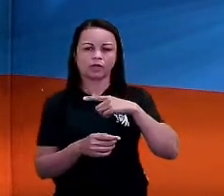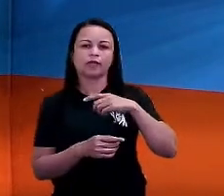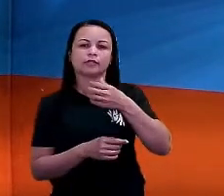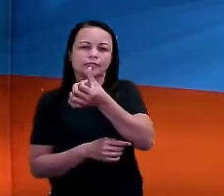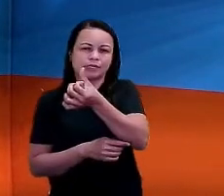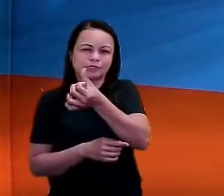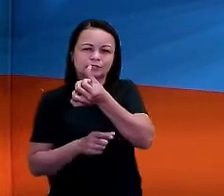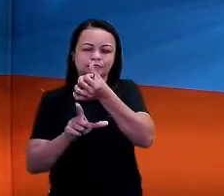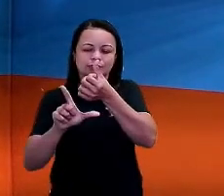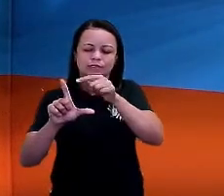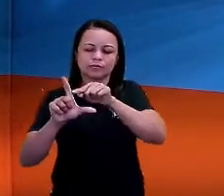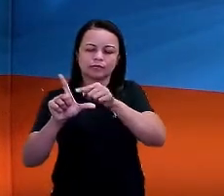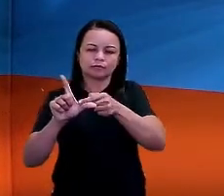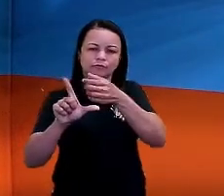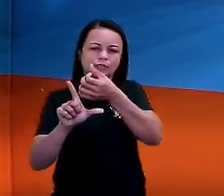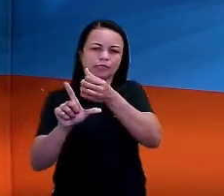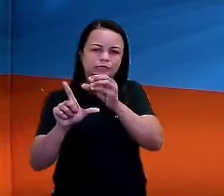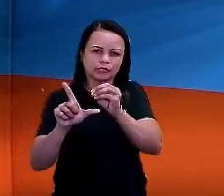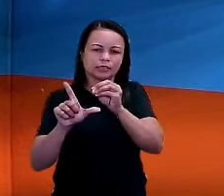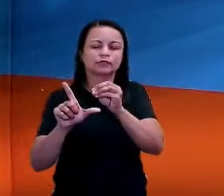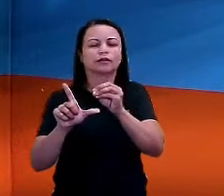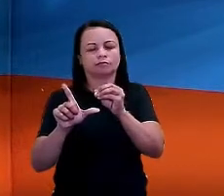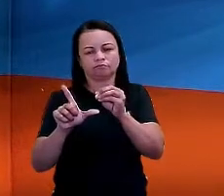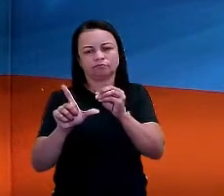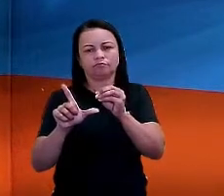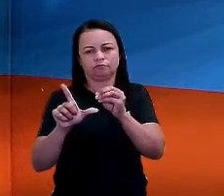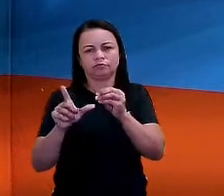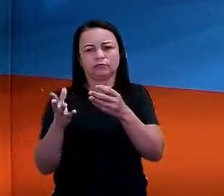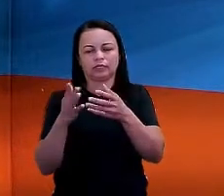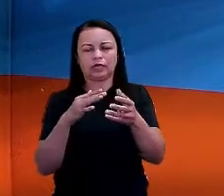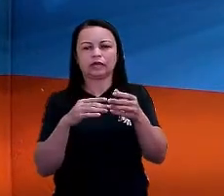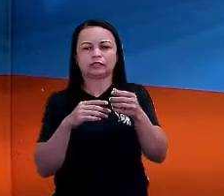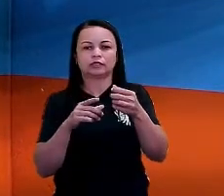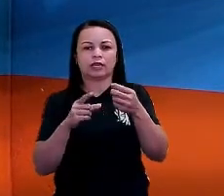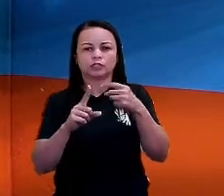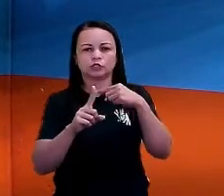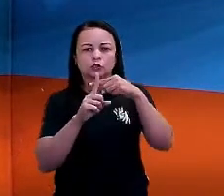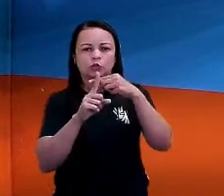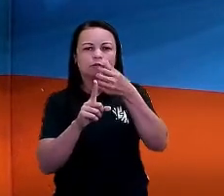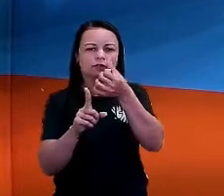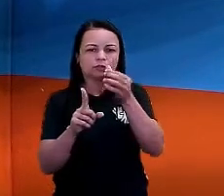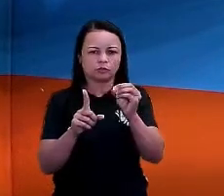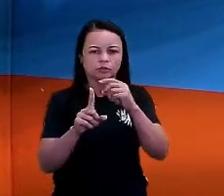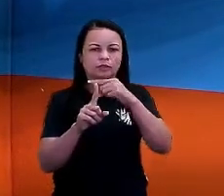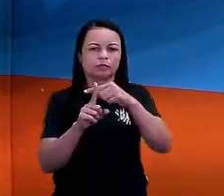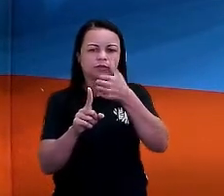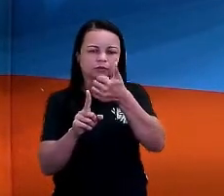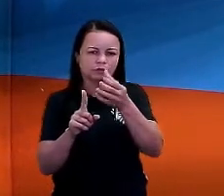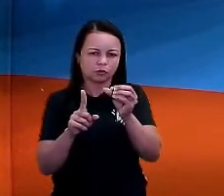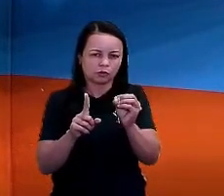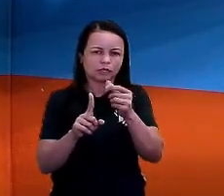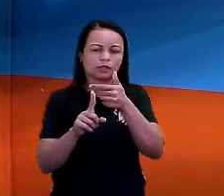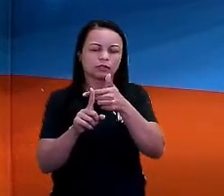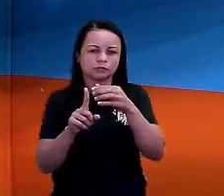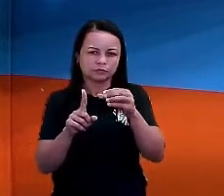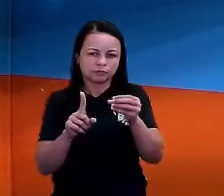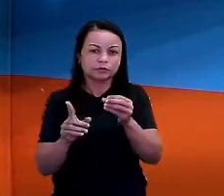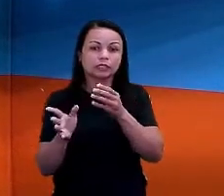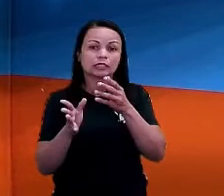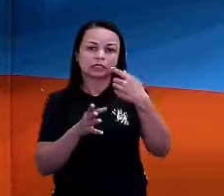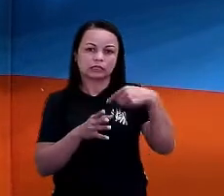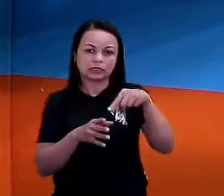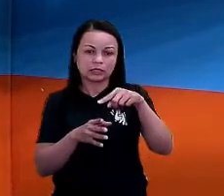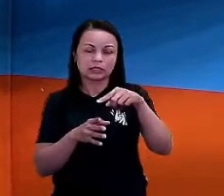dar 180 a medida do ângulo, a soma dos ângulos internos de um triângulo, tá? Então, a gente sabe aí desse